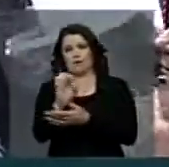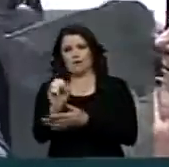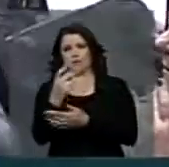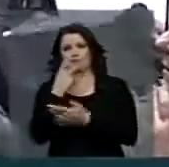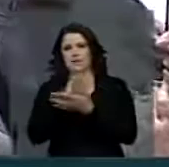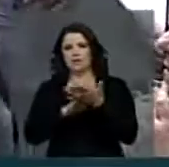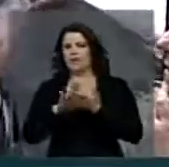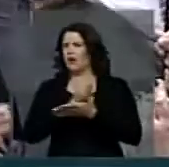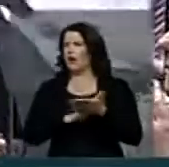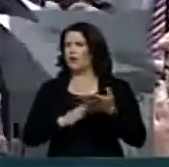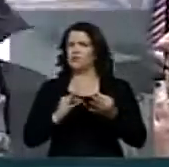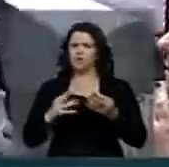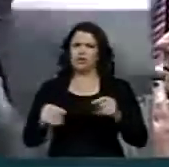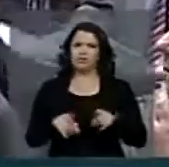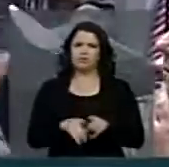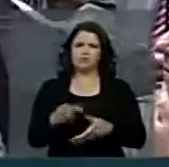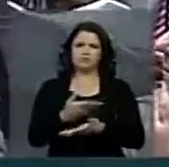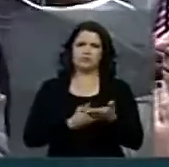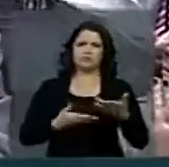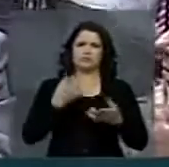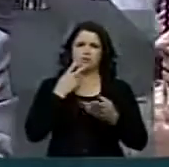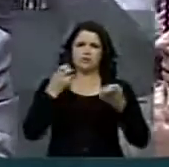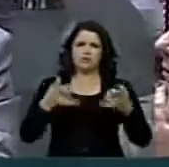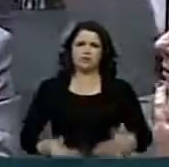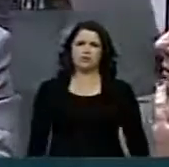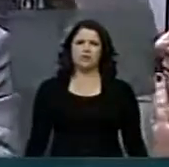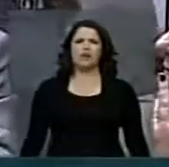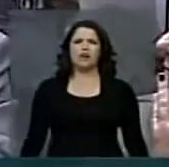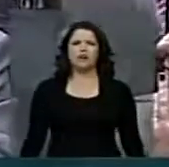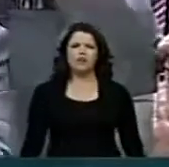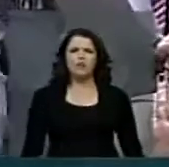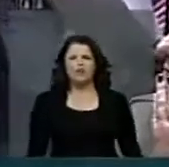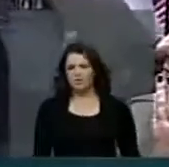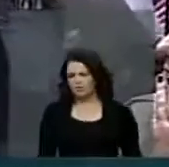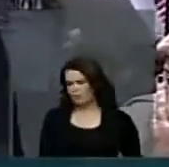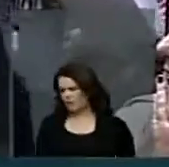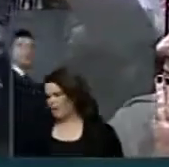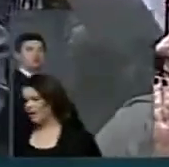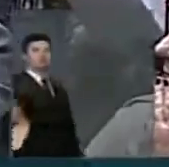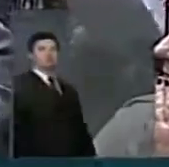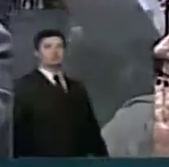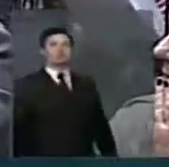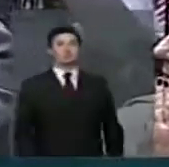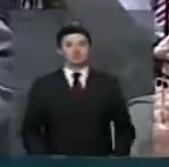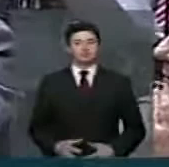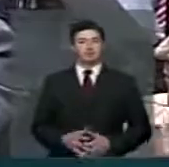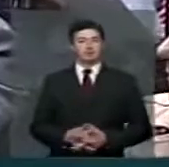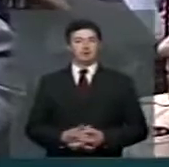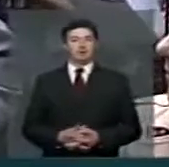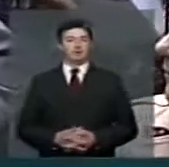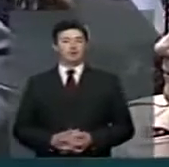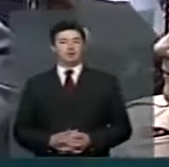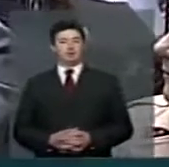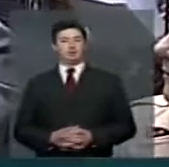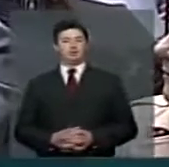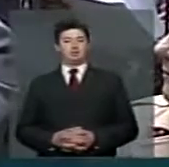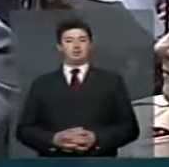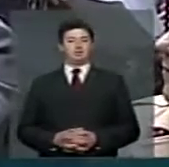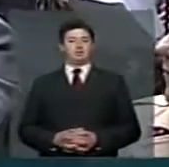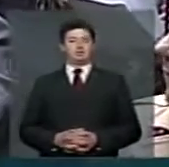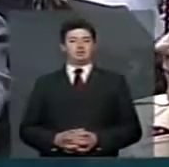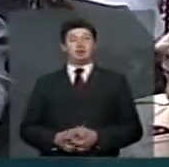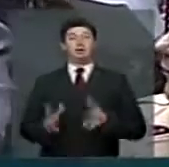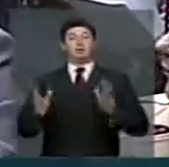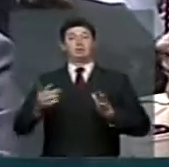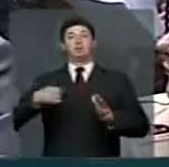seja, ficaria como ficou já há vários meses, com o superávit primário do Estado.